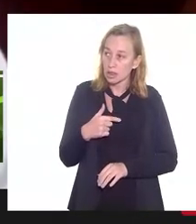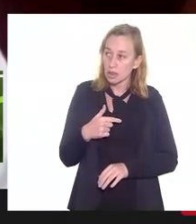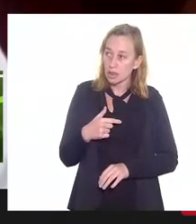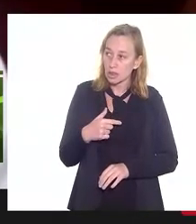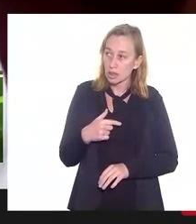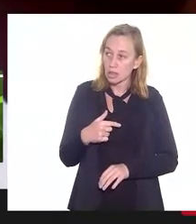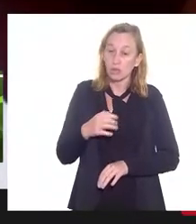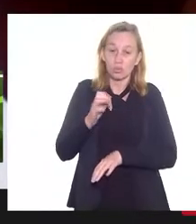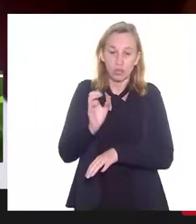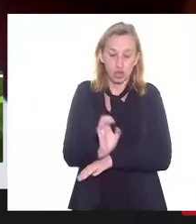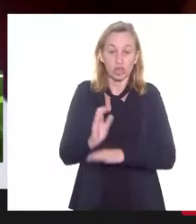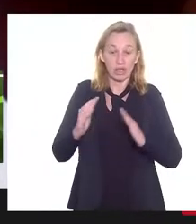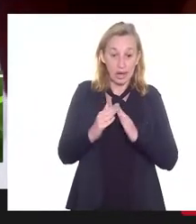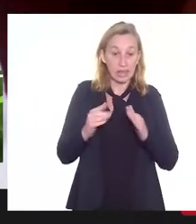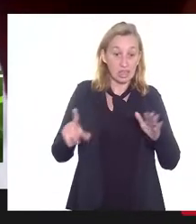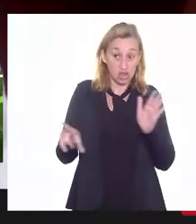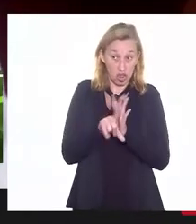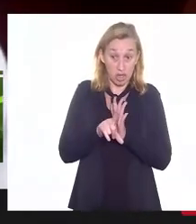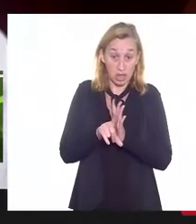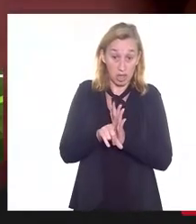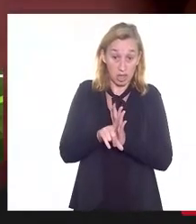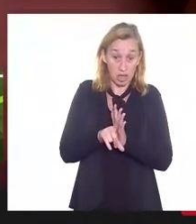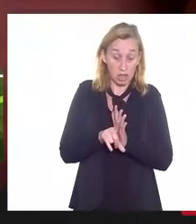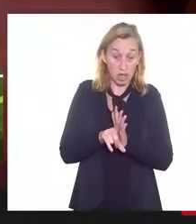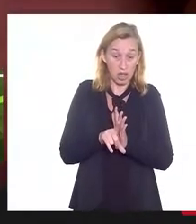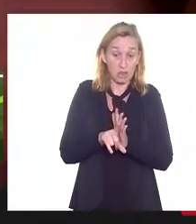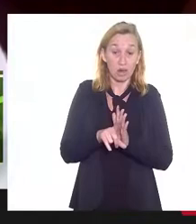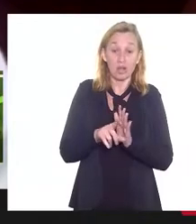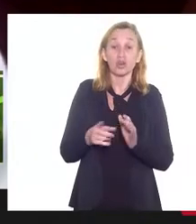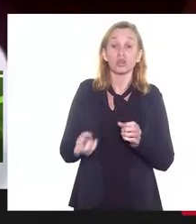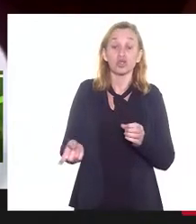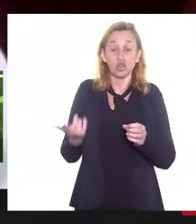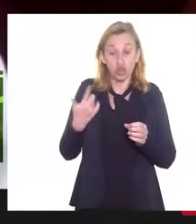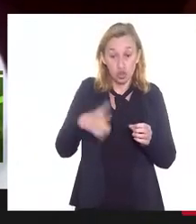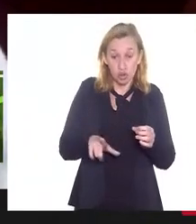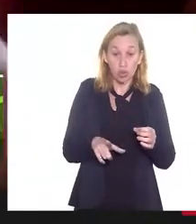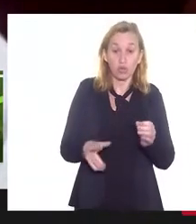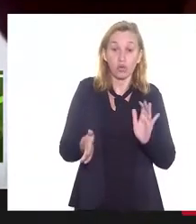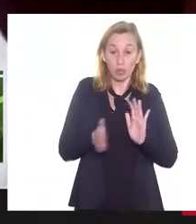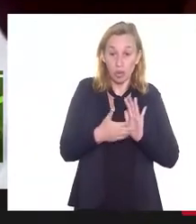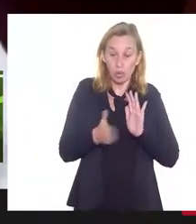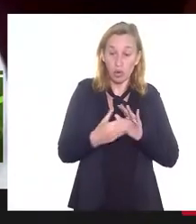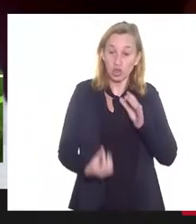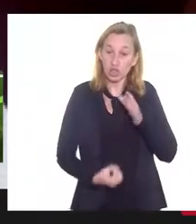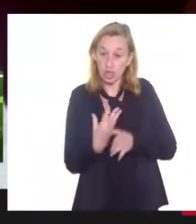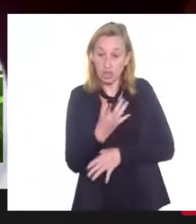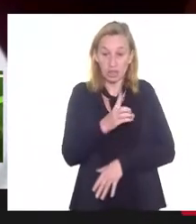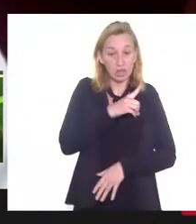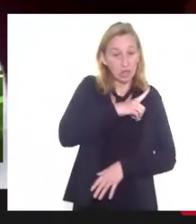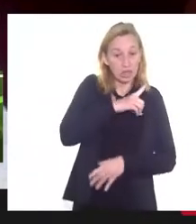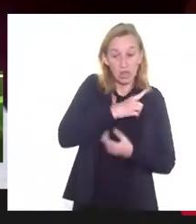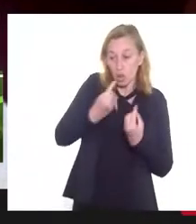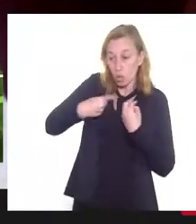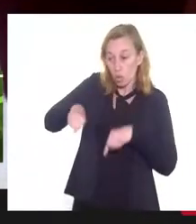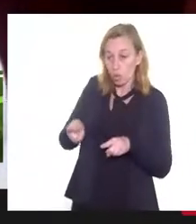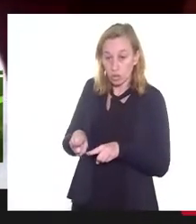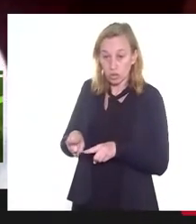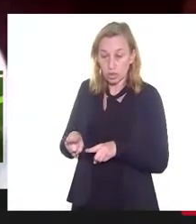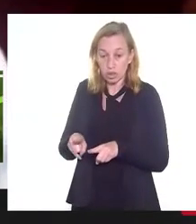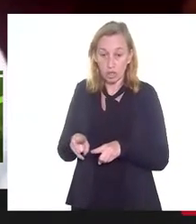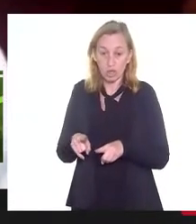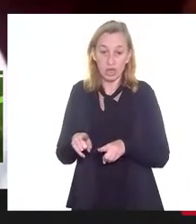casa de leis, eu fiz a proposta da criação de uma delegacia de combate ao racismo